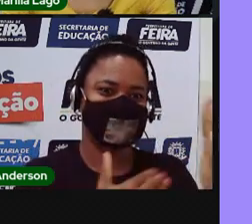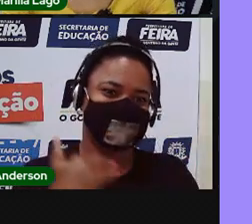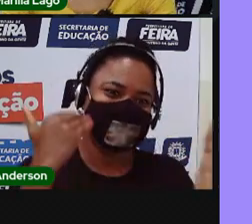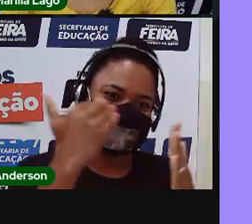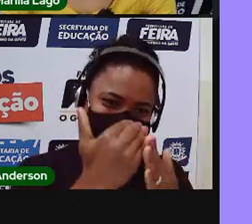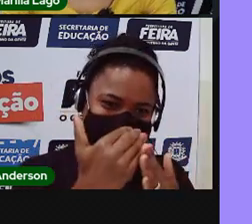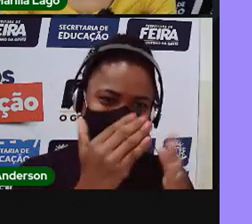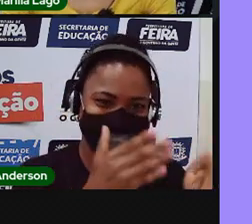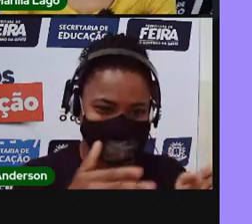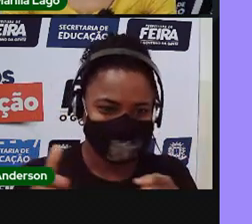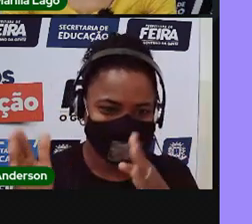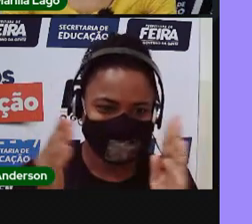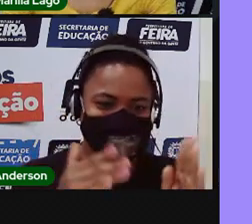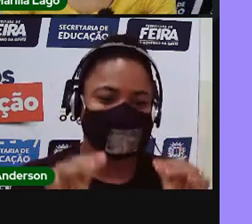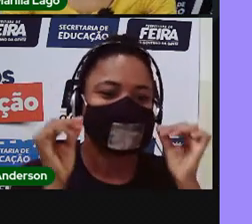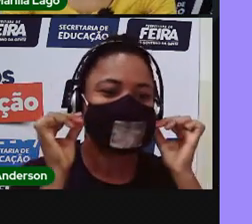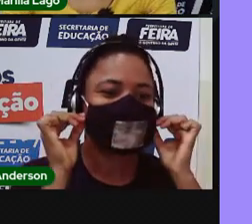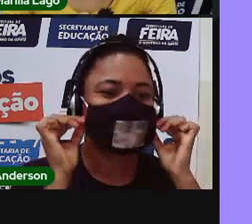slide.